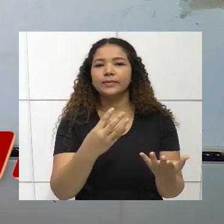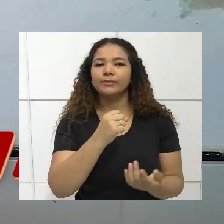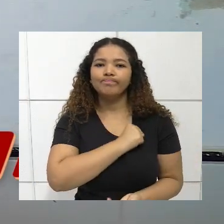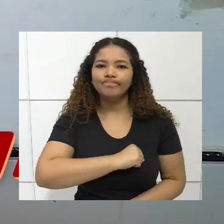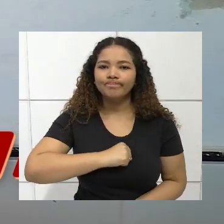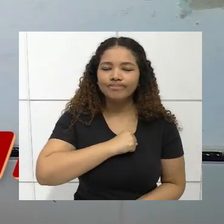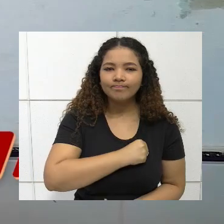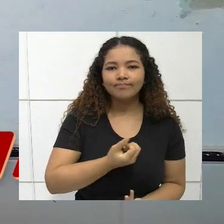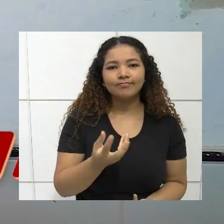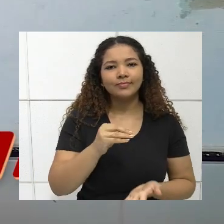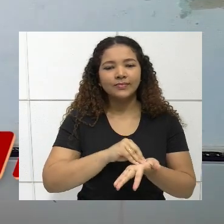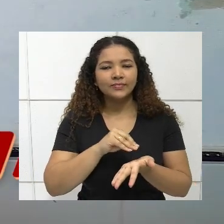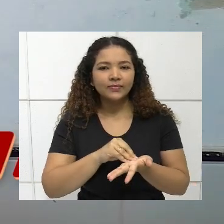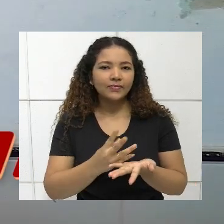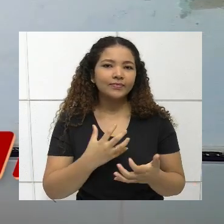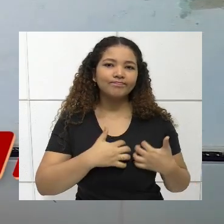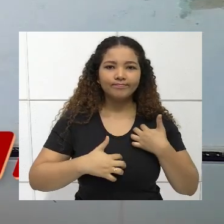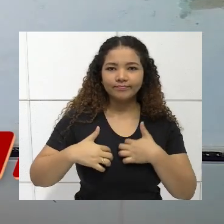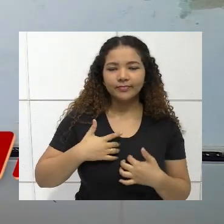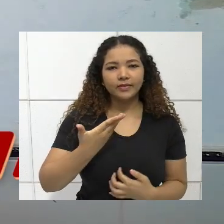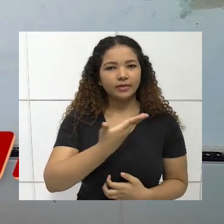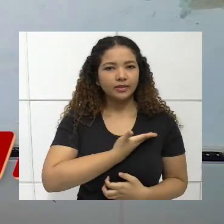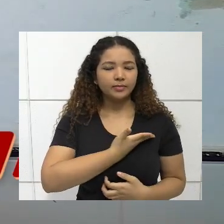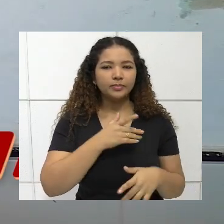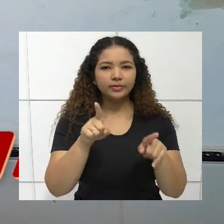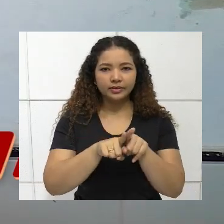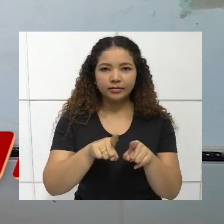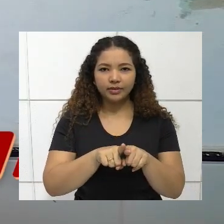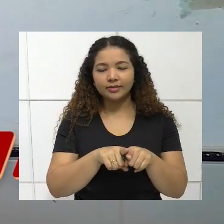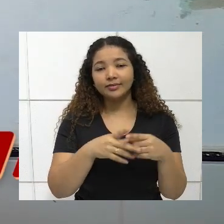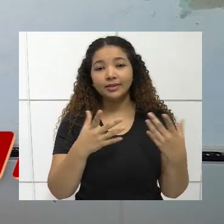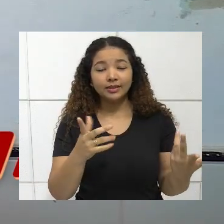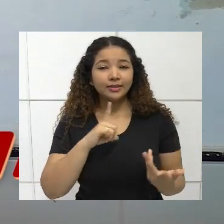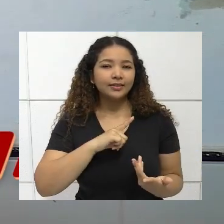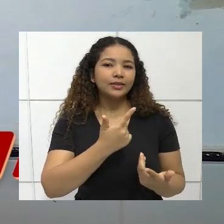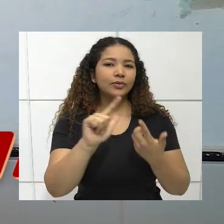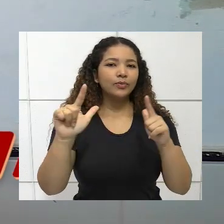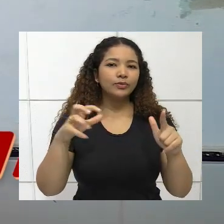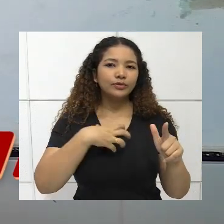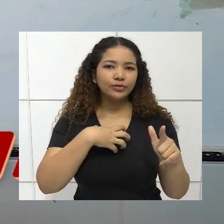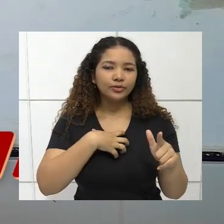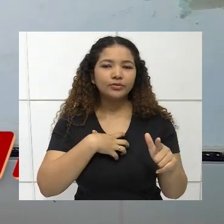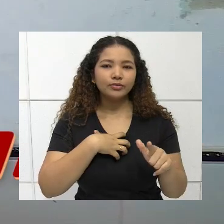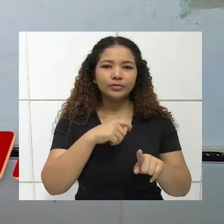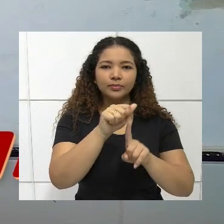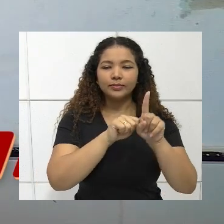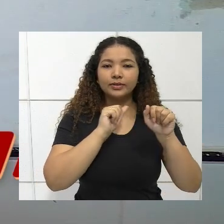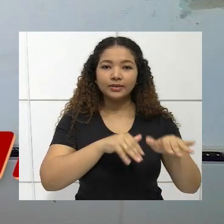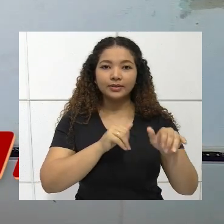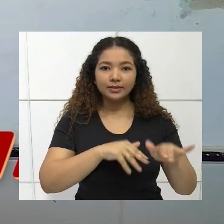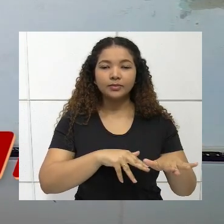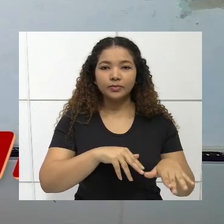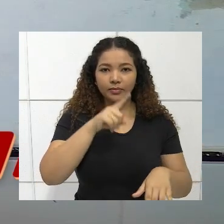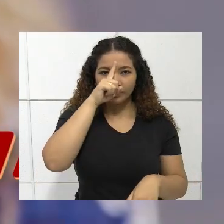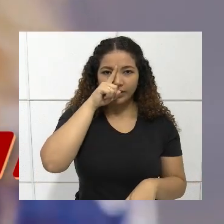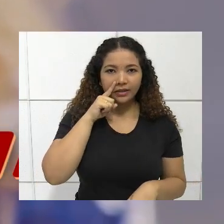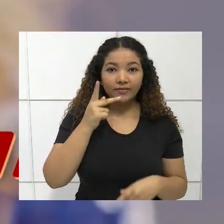para os familiares, para os amigos, enfim. Então, tem outras formas e o Setembro Amarelo ele vem para falar